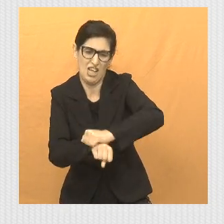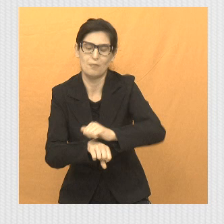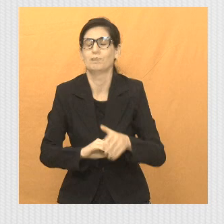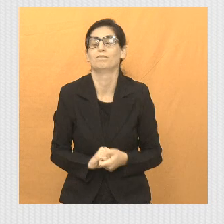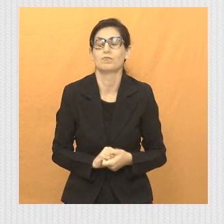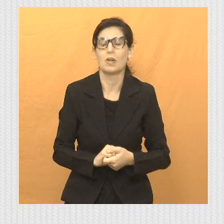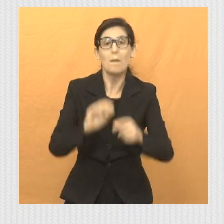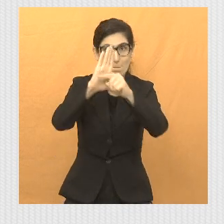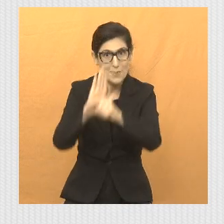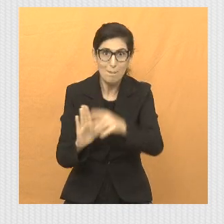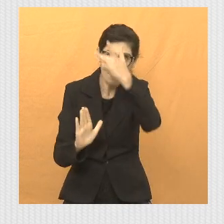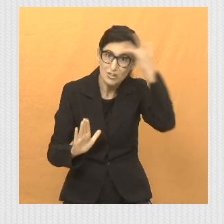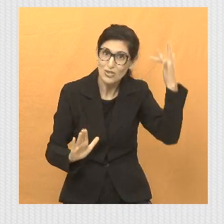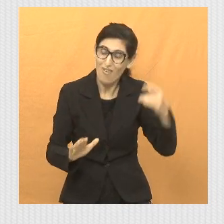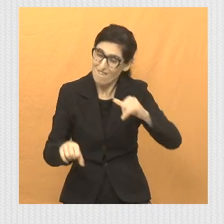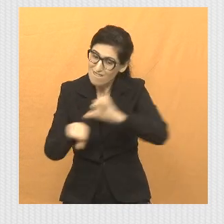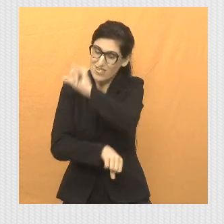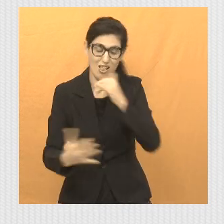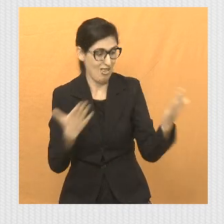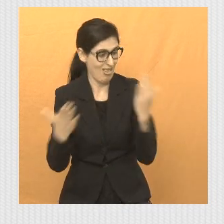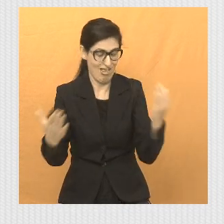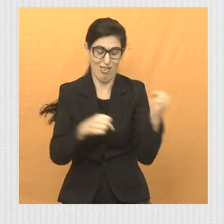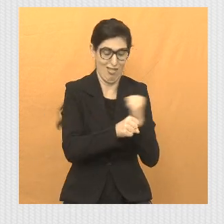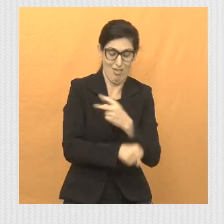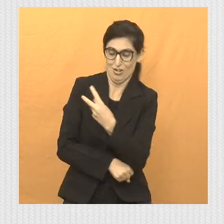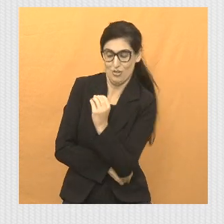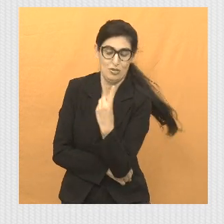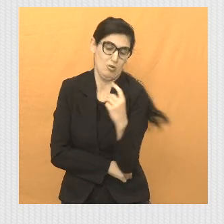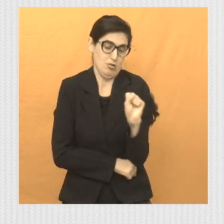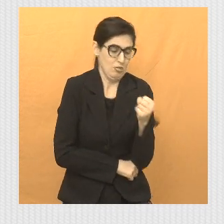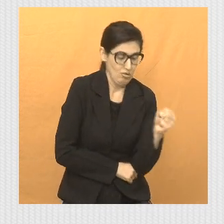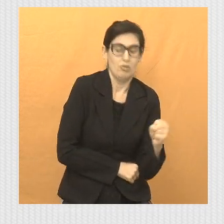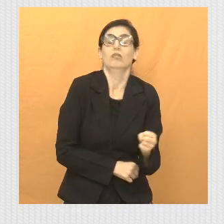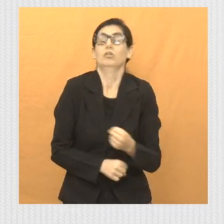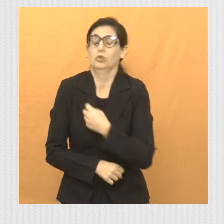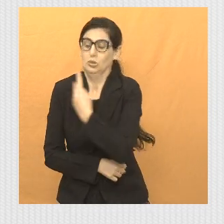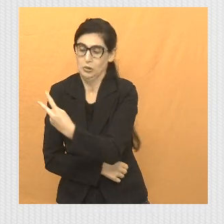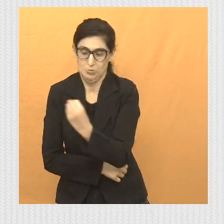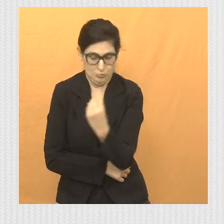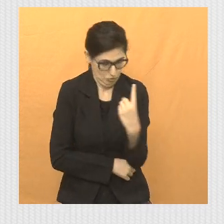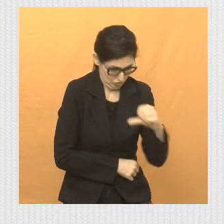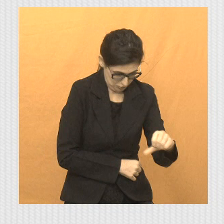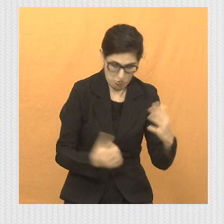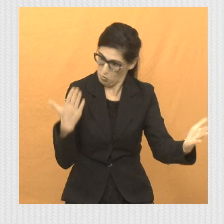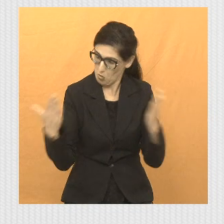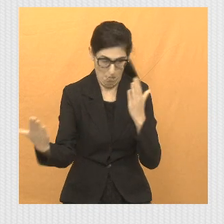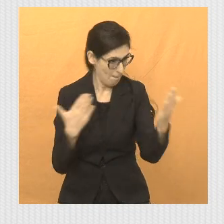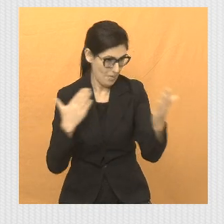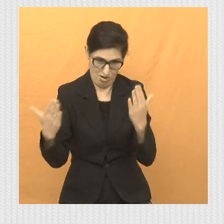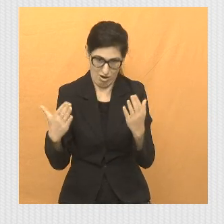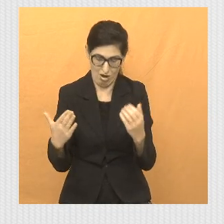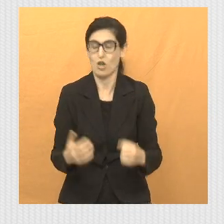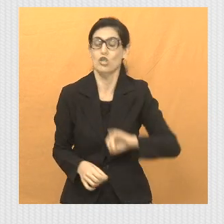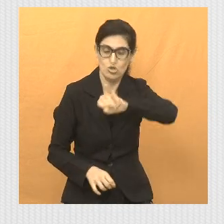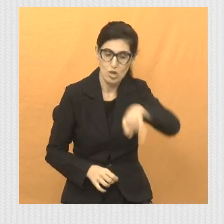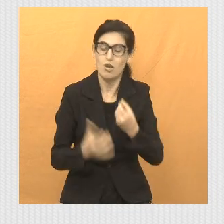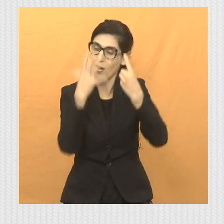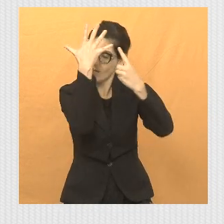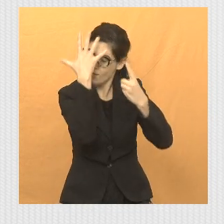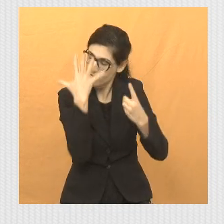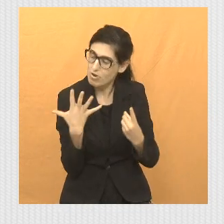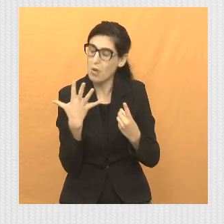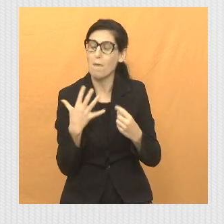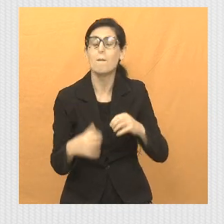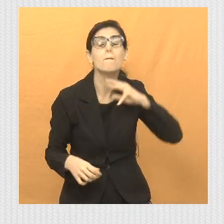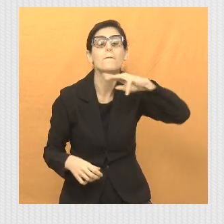redução entre 2018 e 2019, no primeiro quadrimestre, nas consultas ofertadas na rede básica